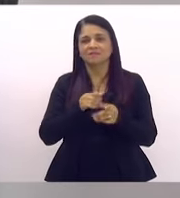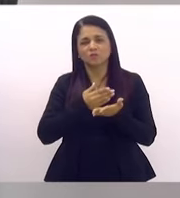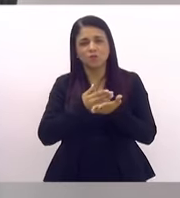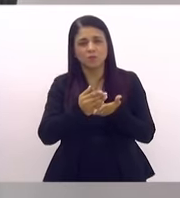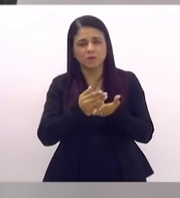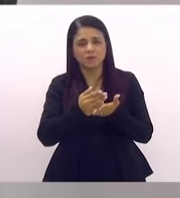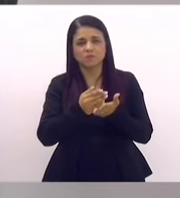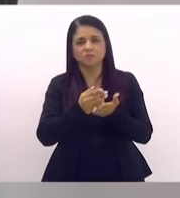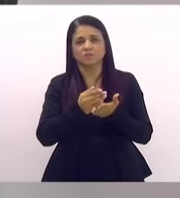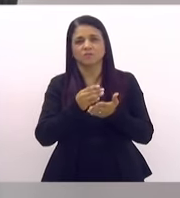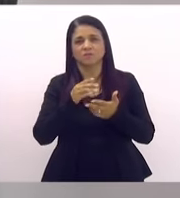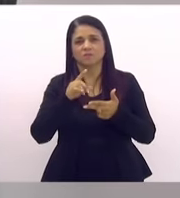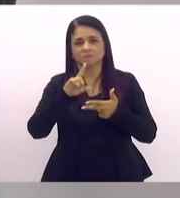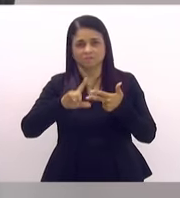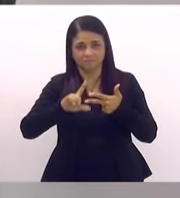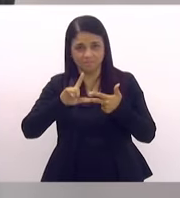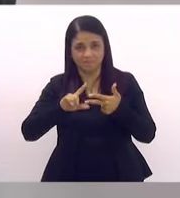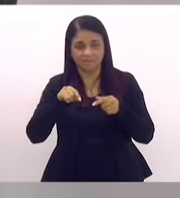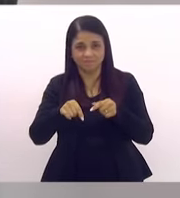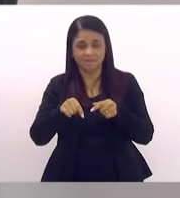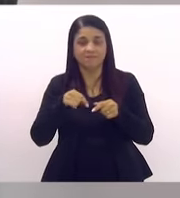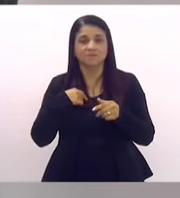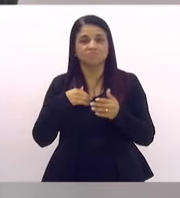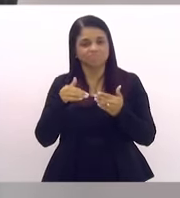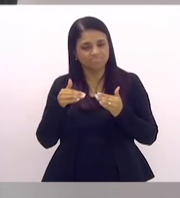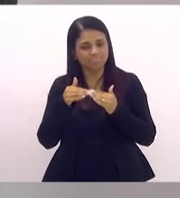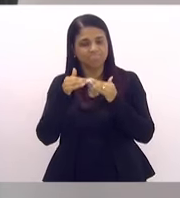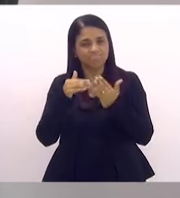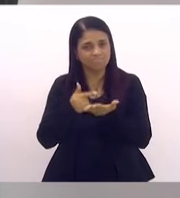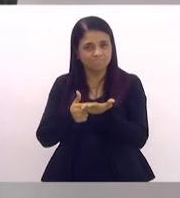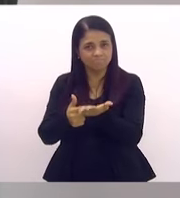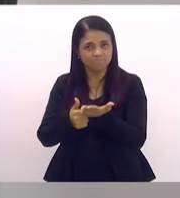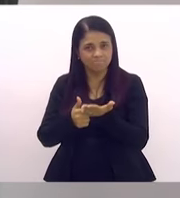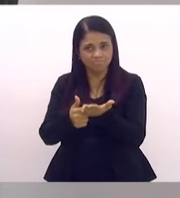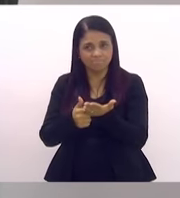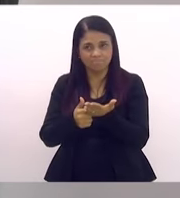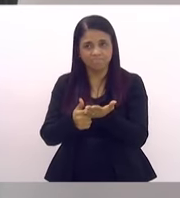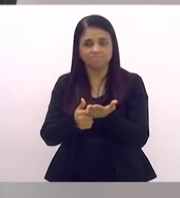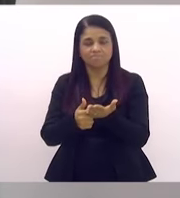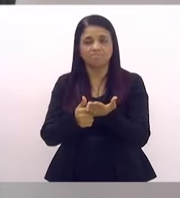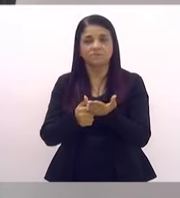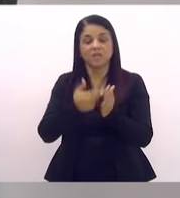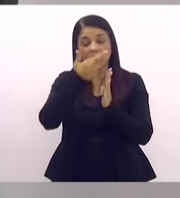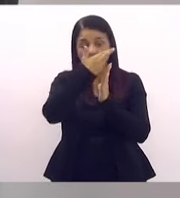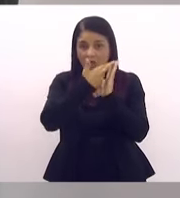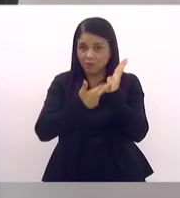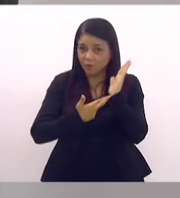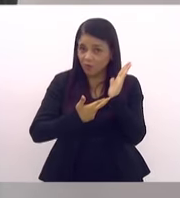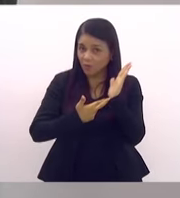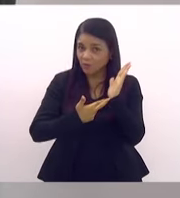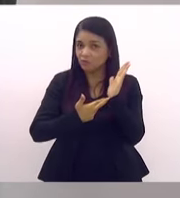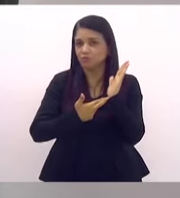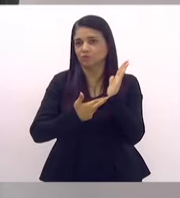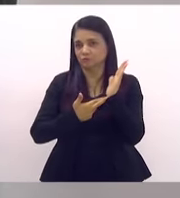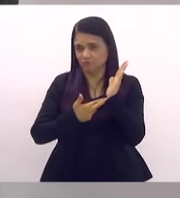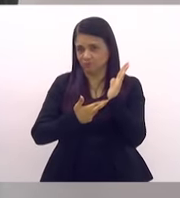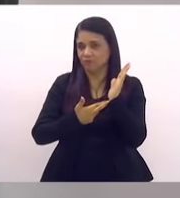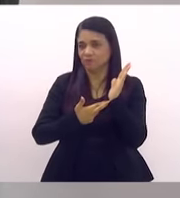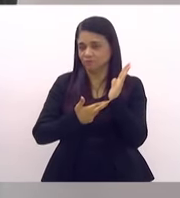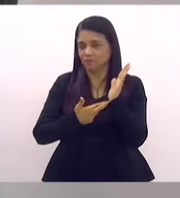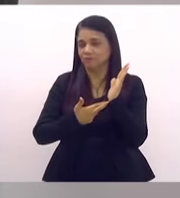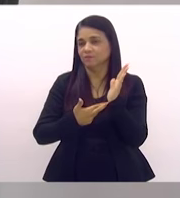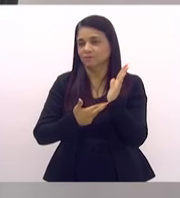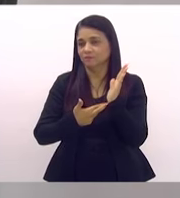legislatura, chegamos num consenso de que faríamos relatórios, eu e outros pareceristas